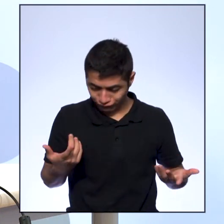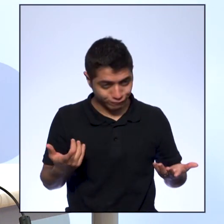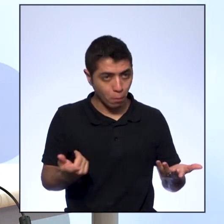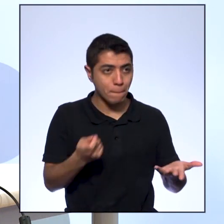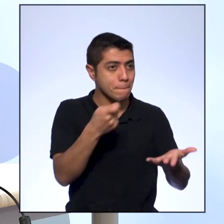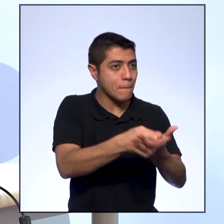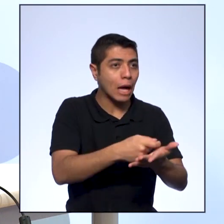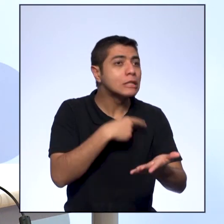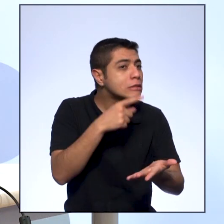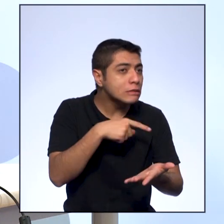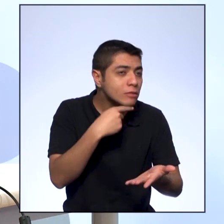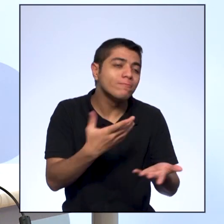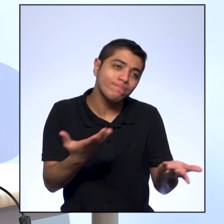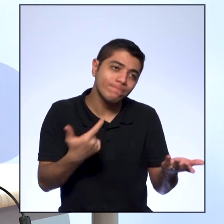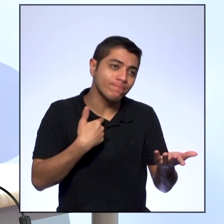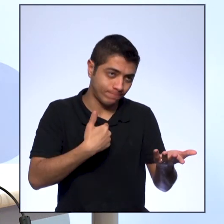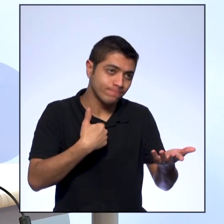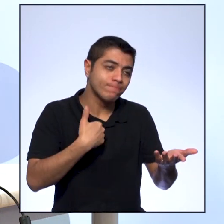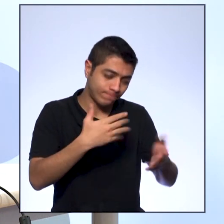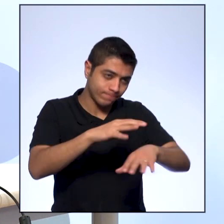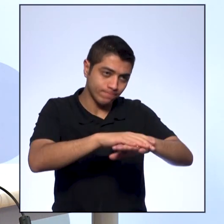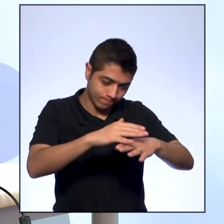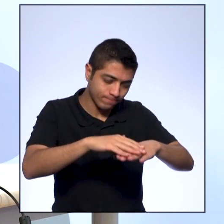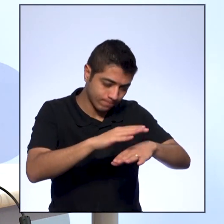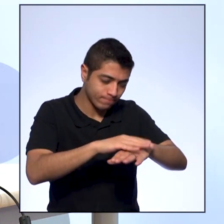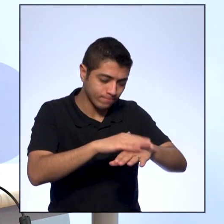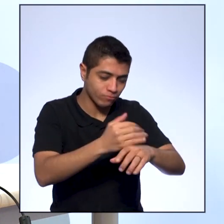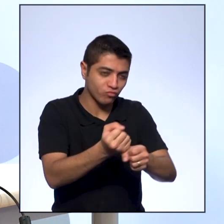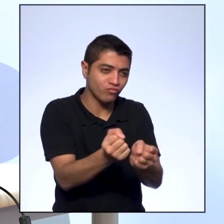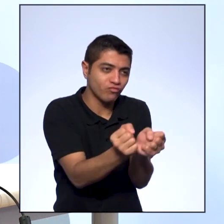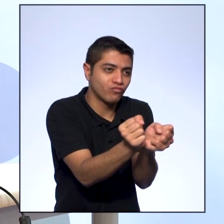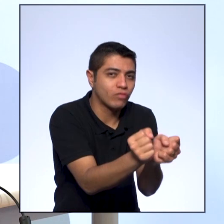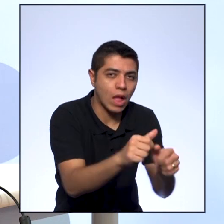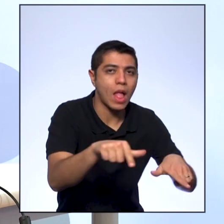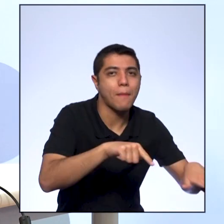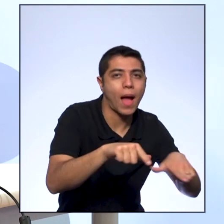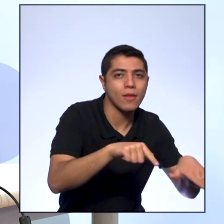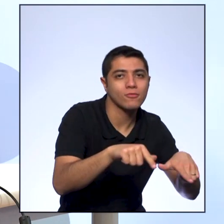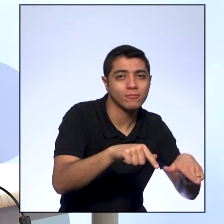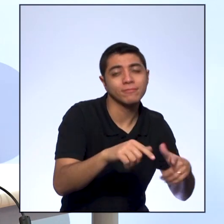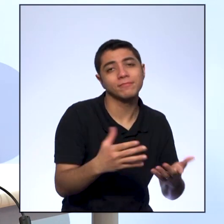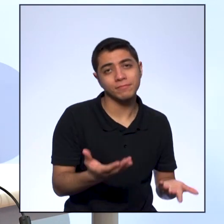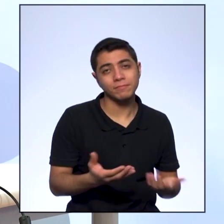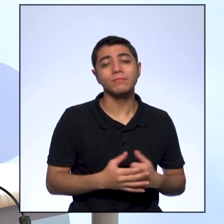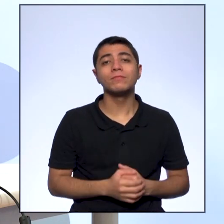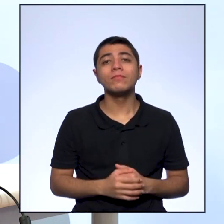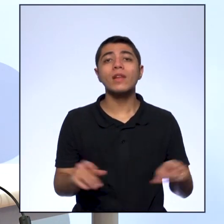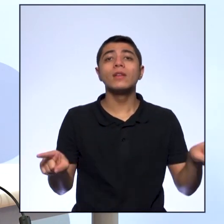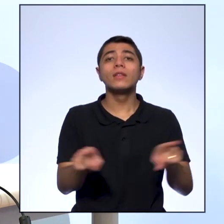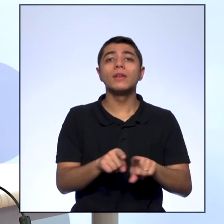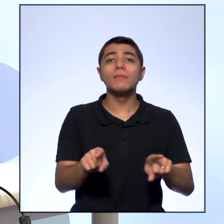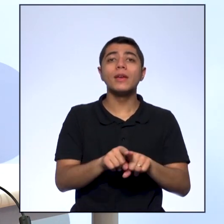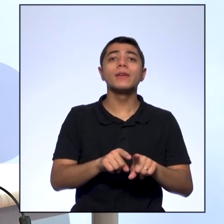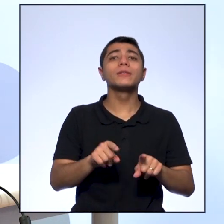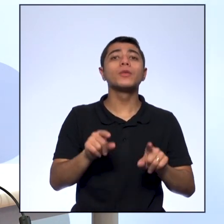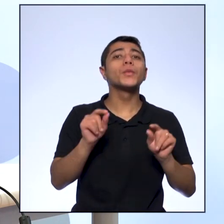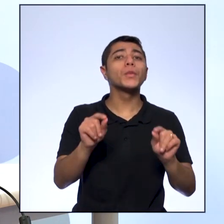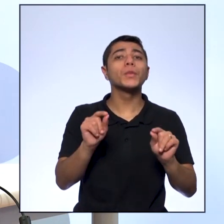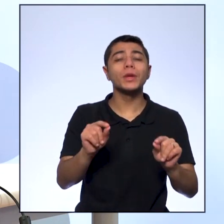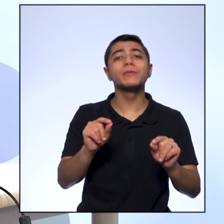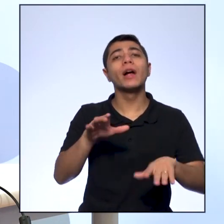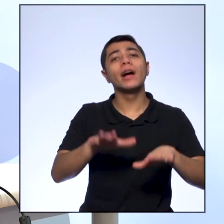era a questão das guerras, né? O prisioneiro de guerra que é levado aí a trabalhar ou nas